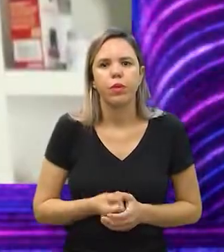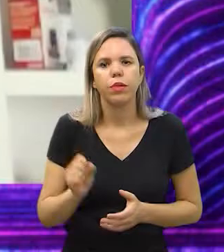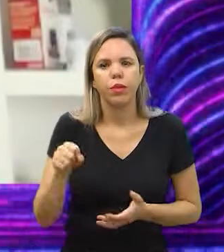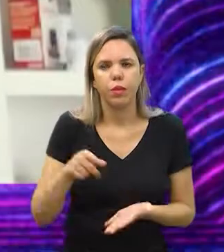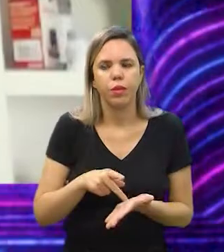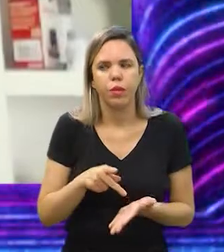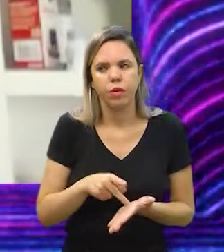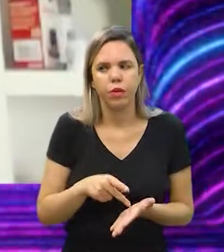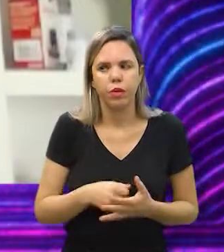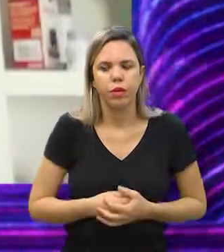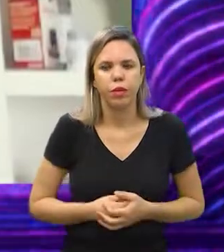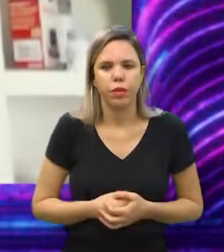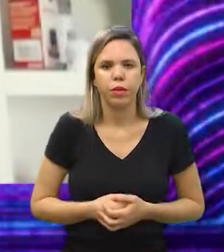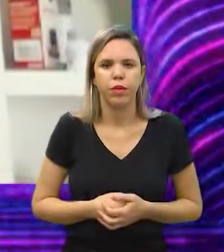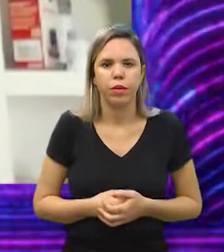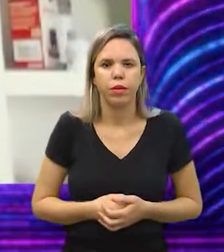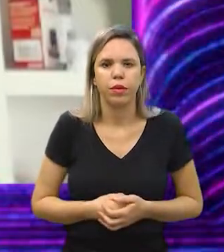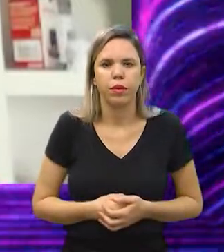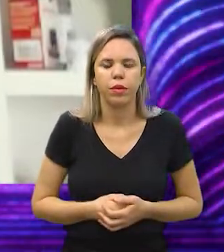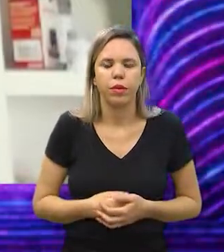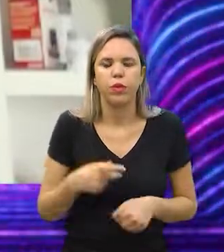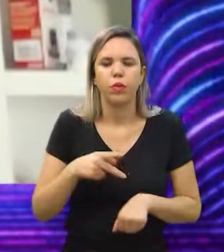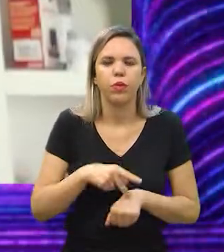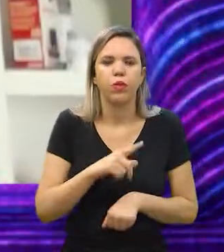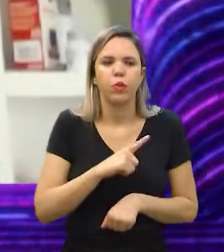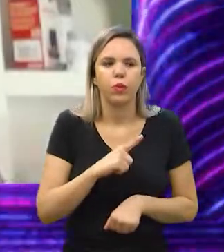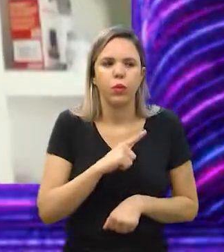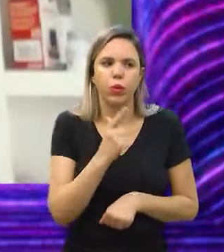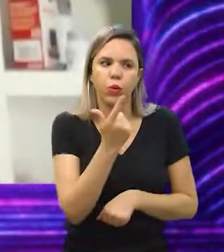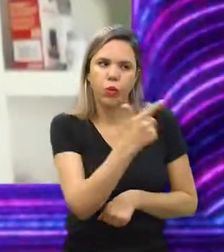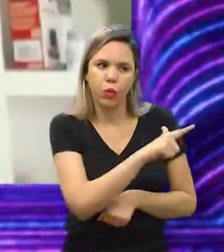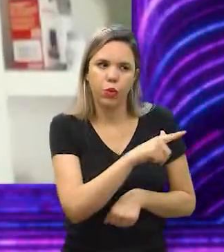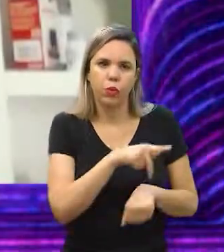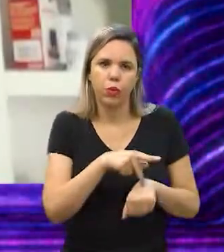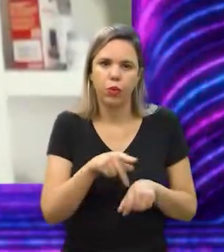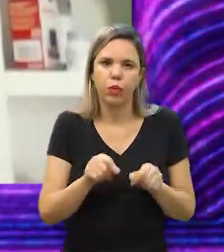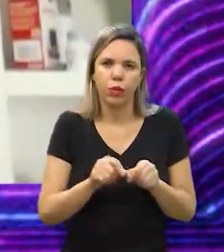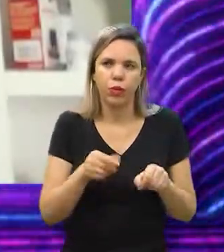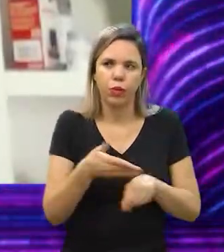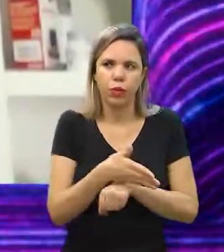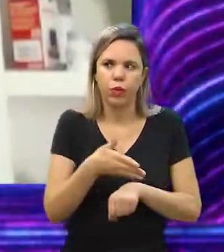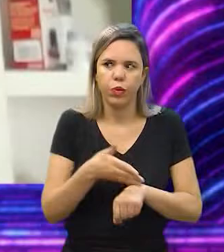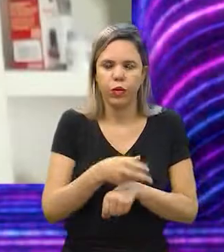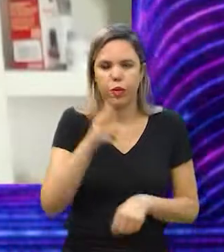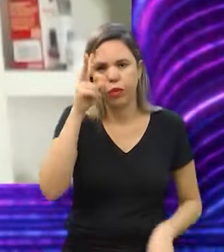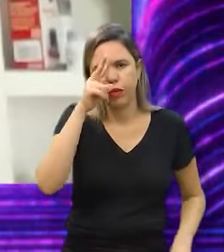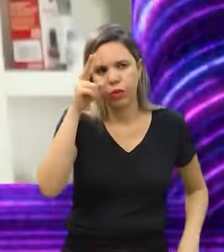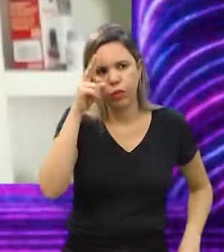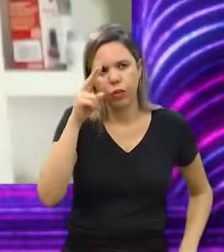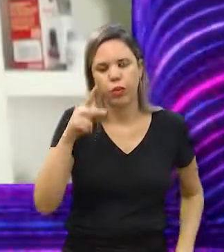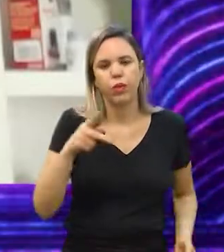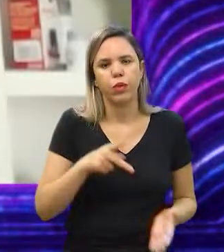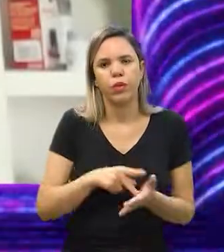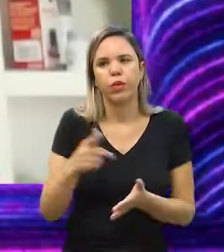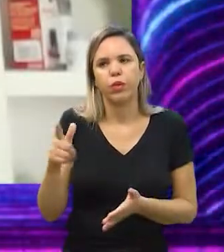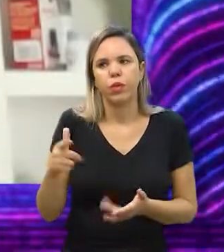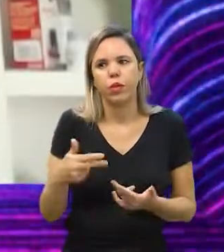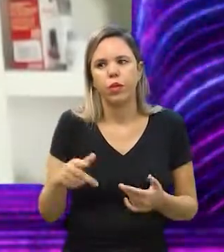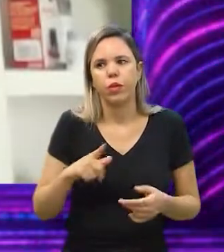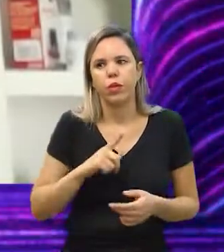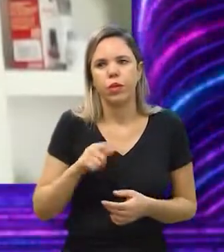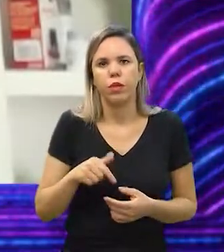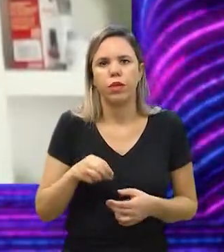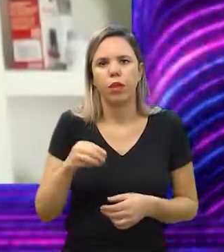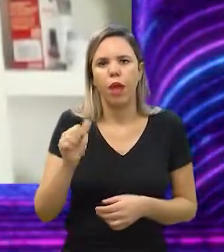Sim, na verdade, mais do que a pedra, tem outras pedras que fazem parte da história, né? Na verdade, tem outra pedra, que